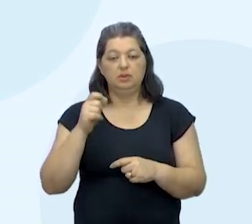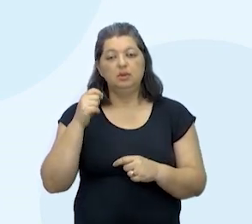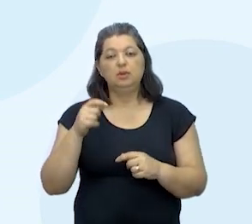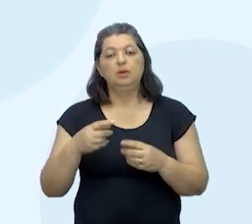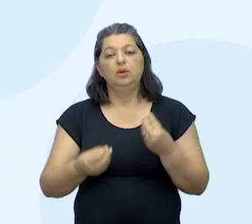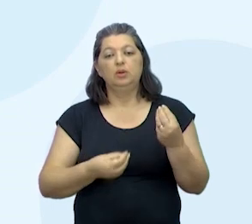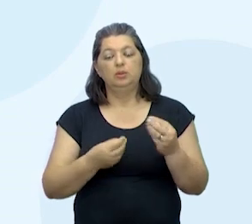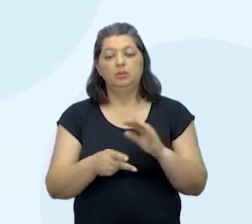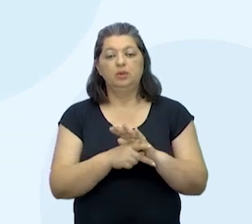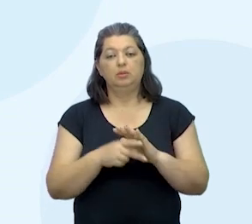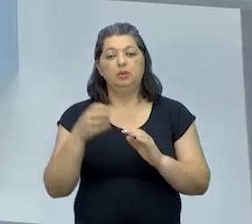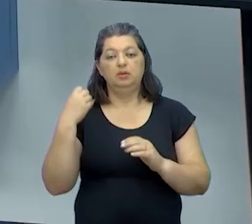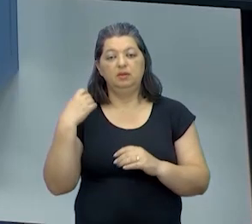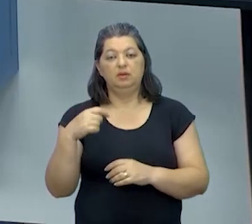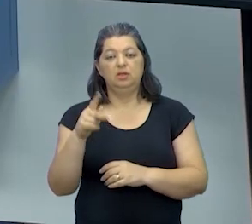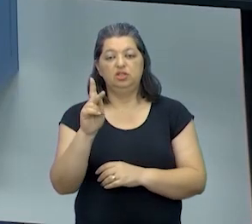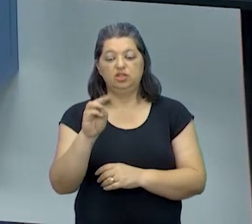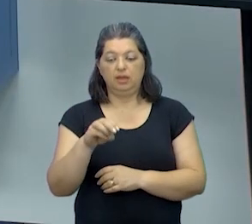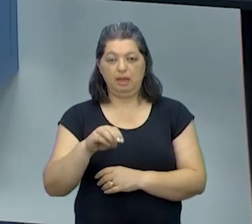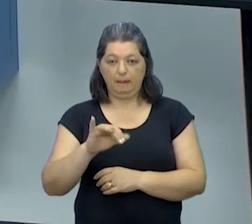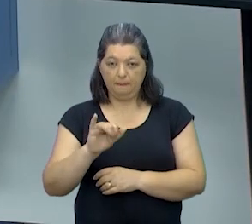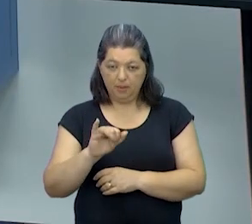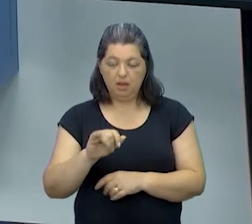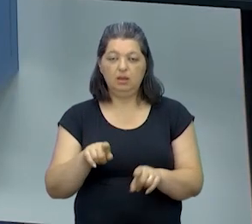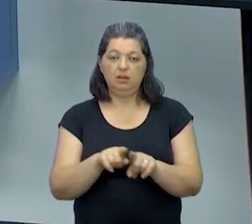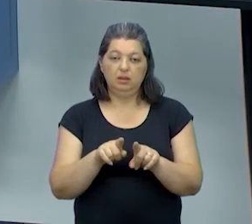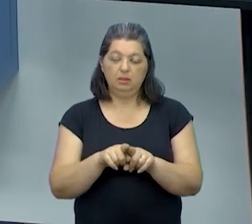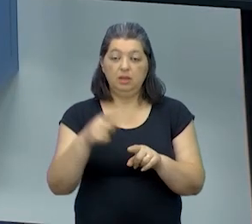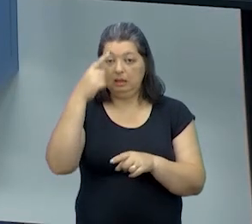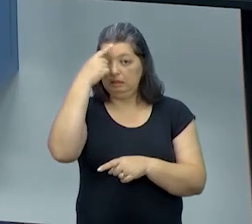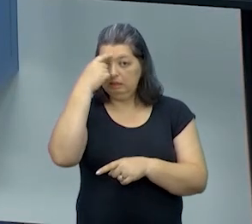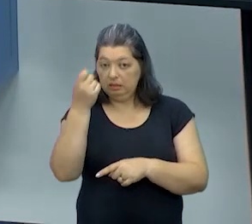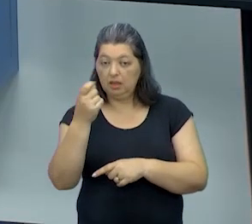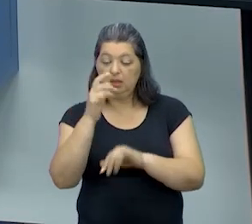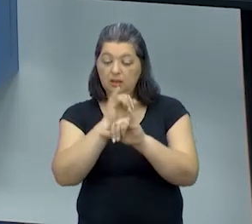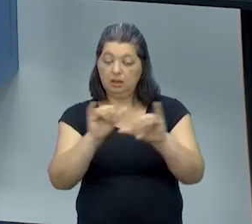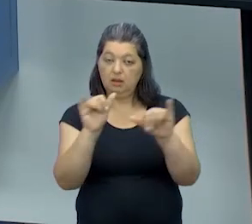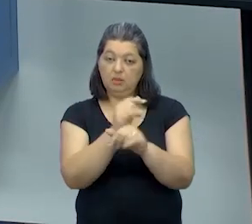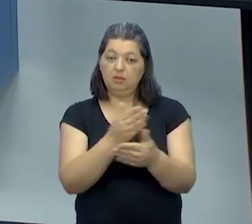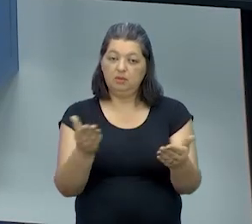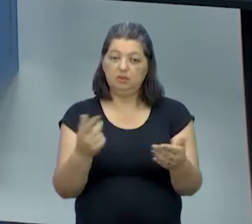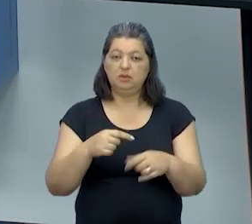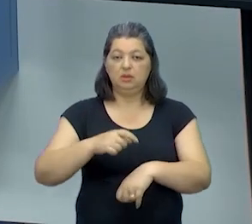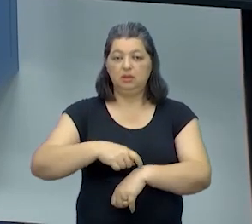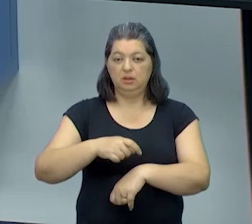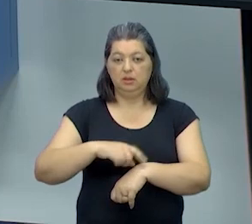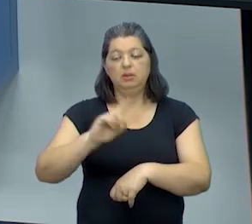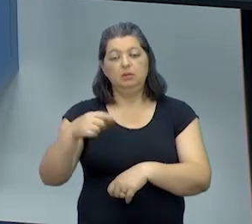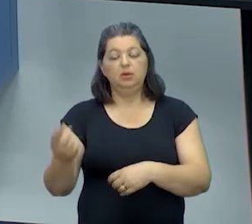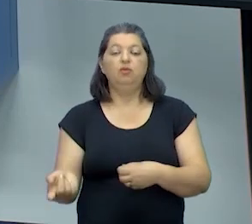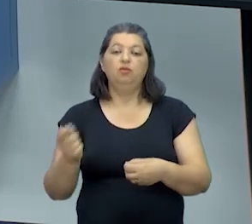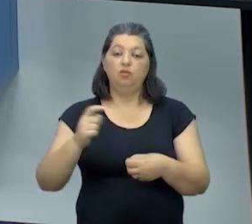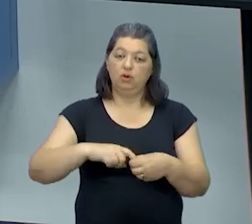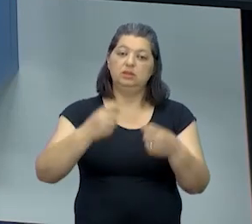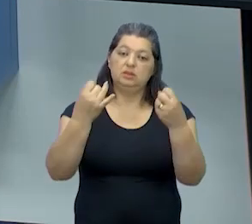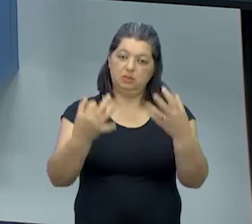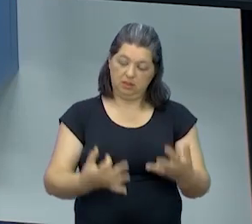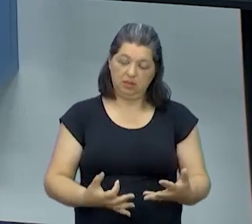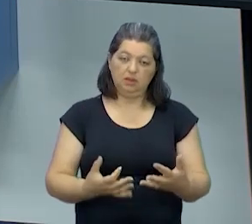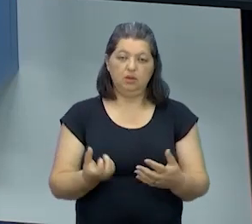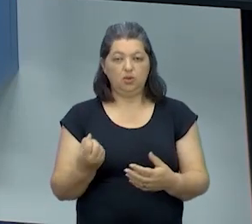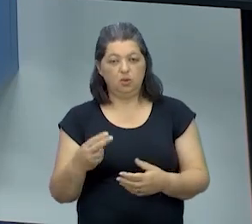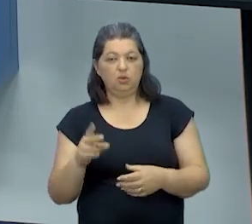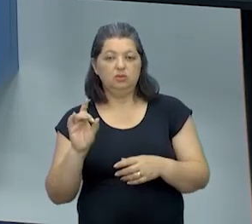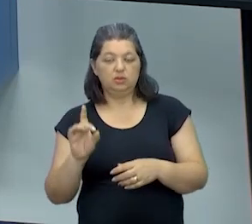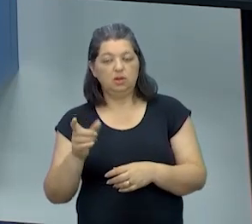viagem de Cambridge sobre o nosso futuro, que vai dar ideias para campanhas de vocês. Se a gente tiver um tempinho maior, eu volto nessa explicação, ou então fica